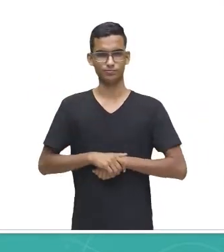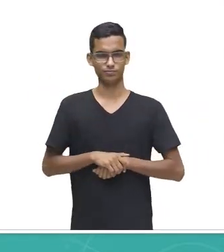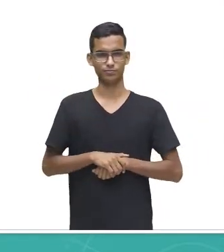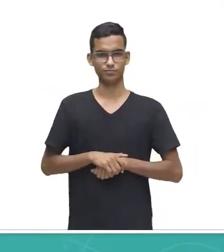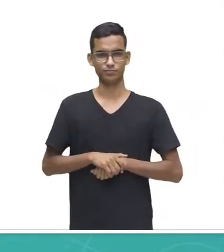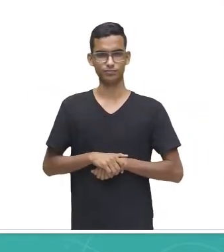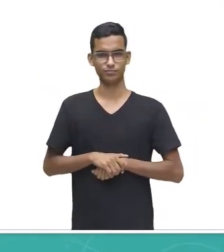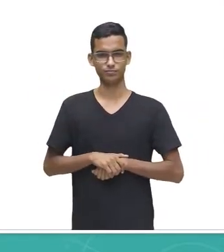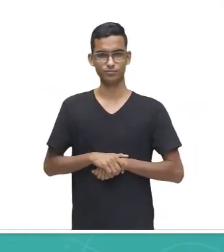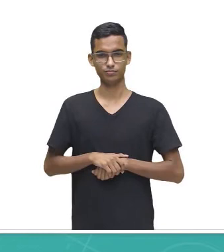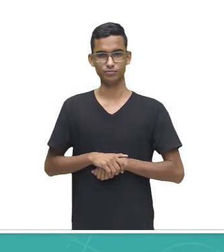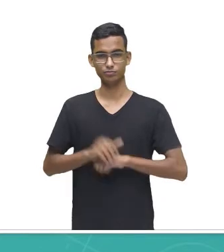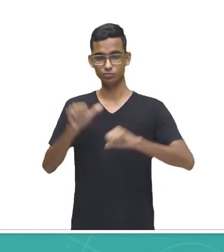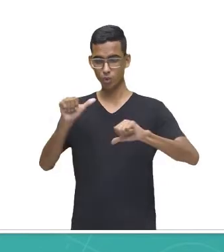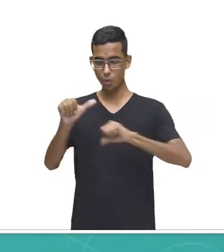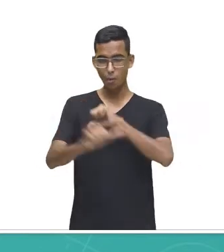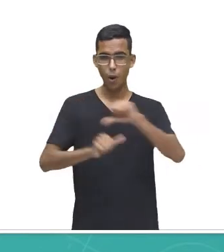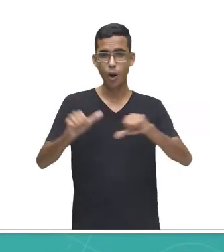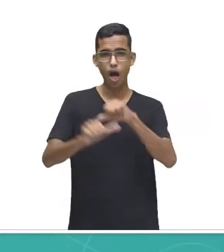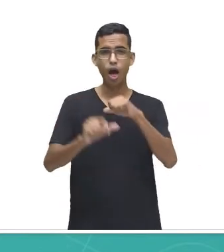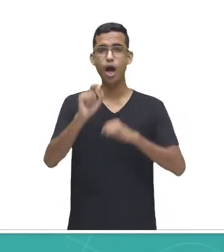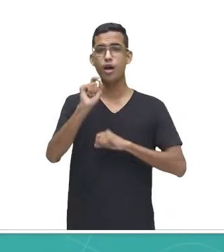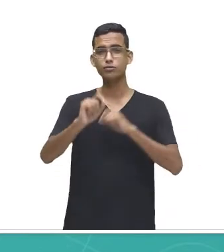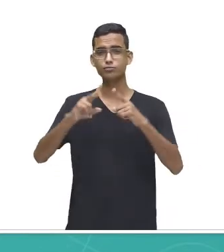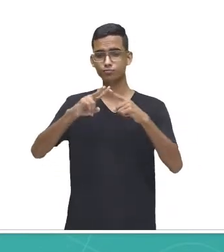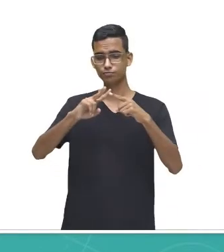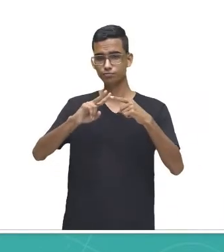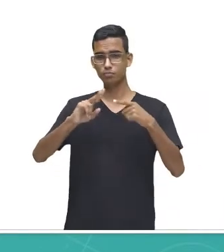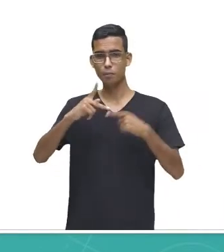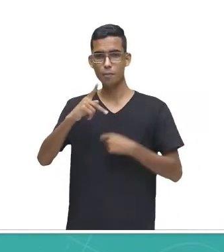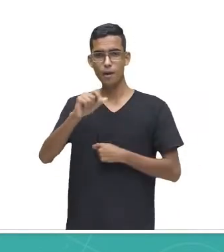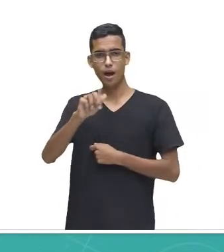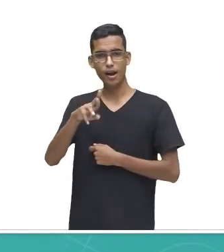mudanças de paradigmas.